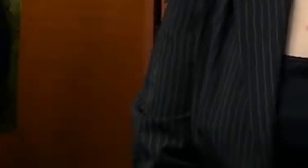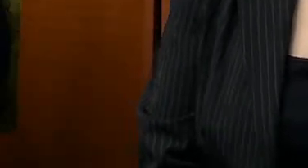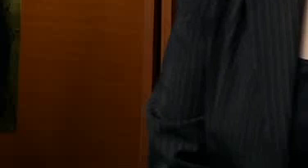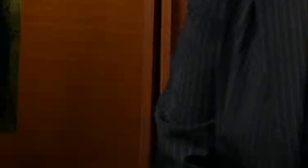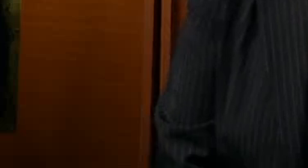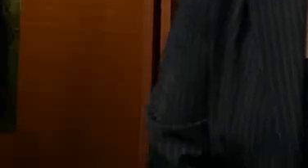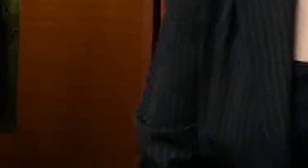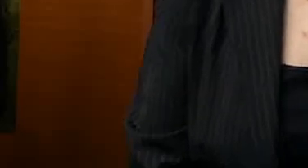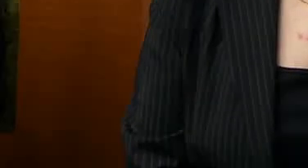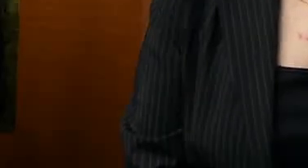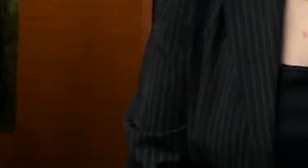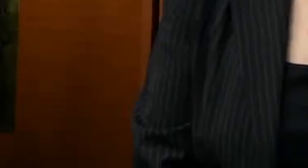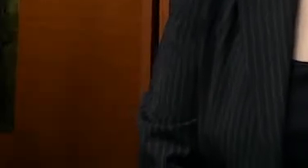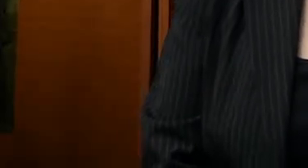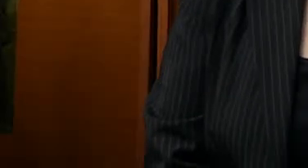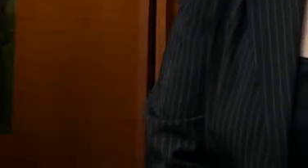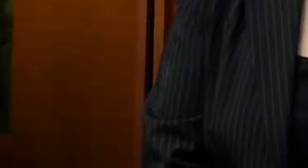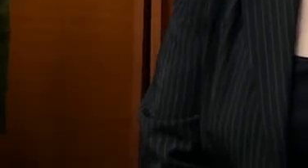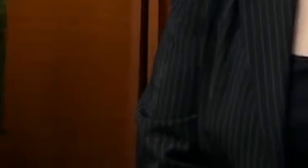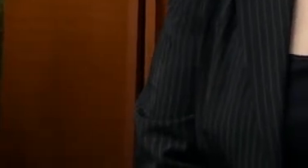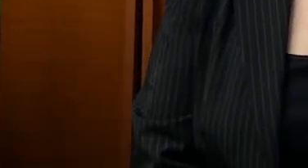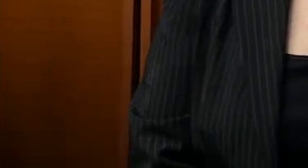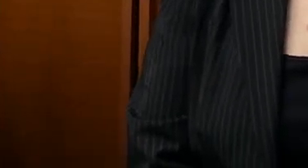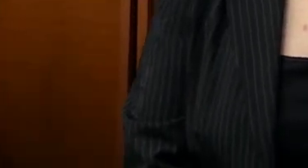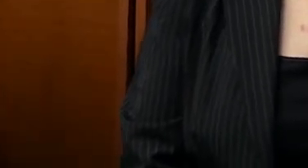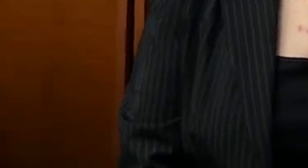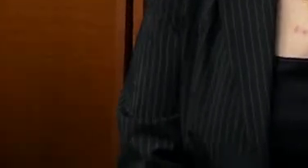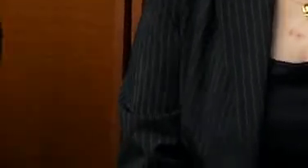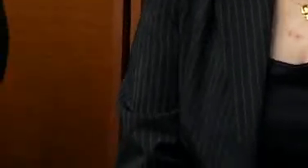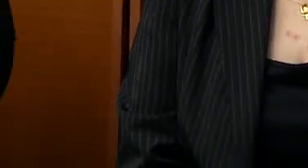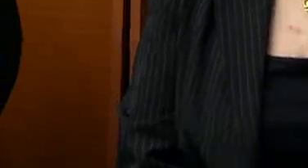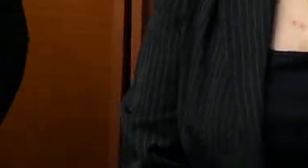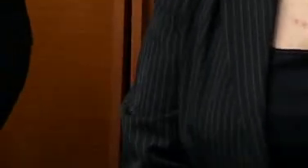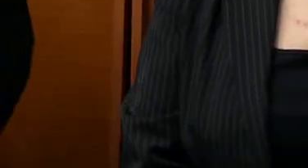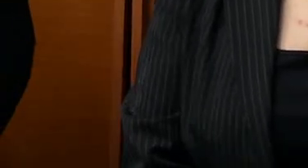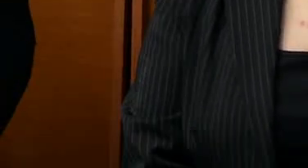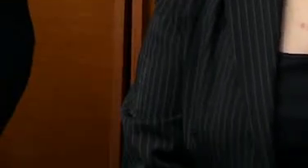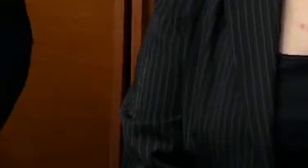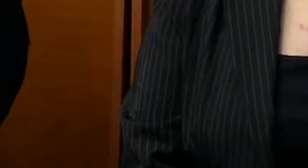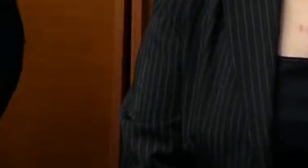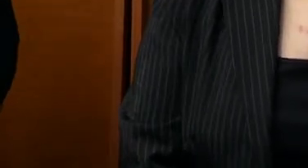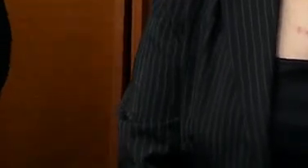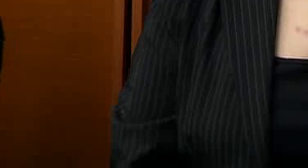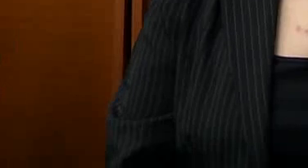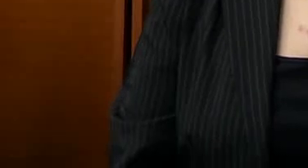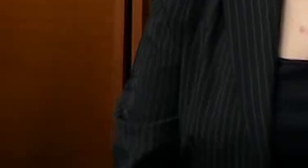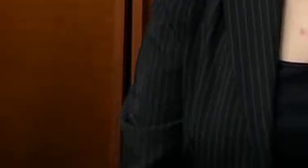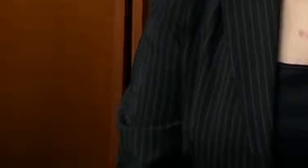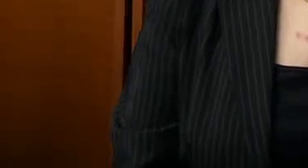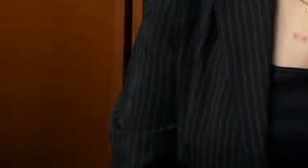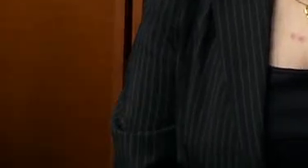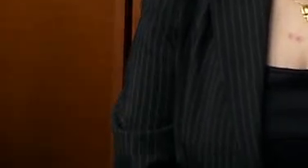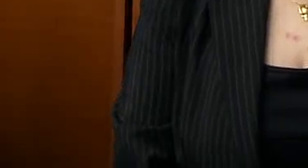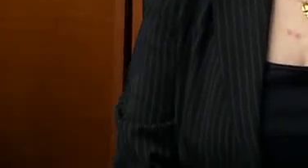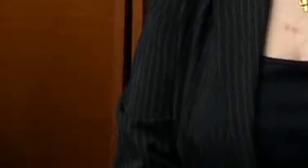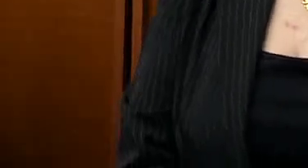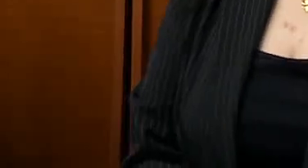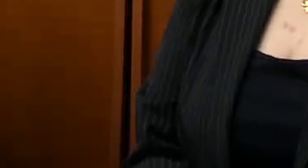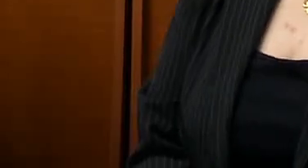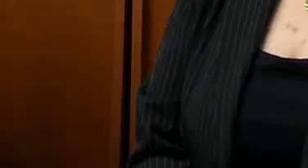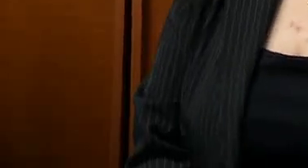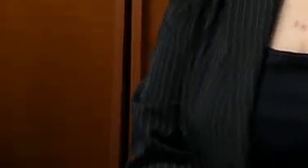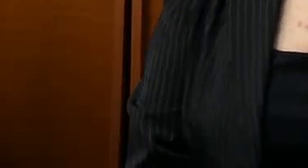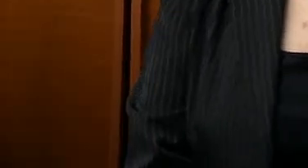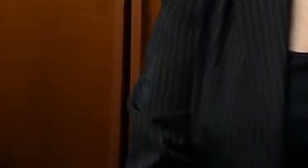orquídeas né então realmente é um presente que é para o resto da vida pode ter certeza absoluta cultivando ela aí é